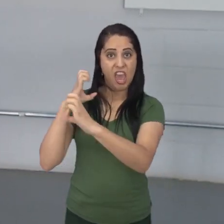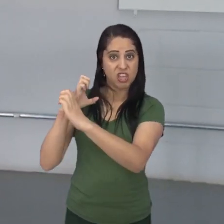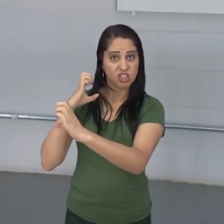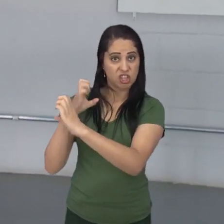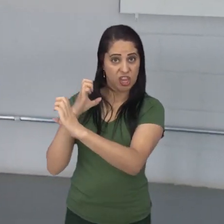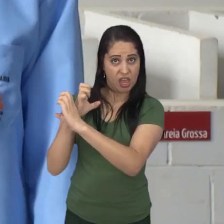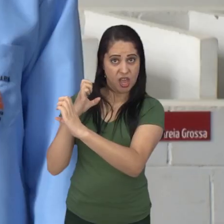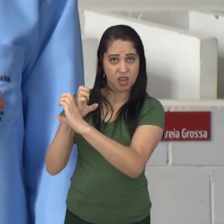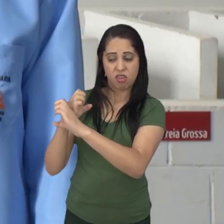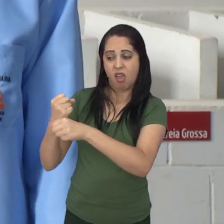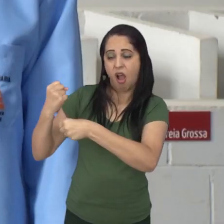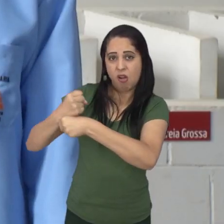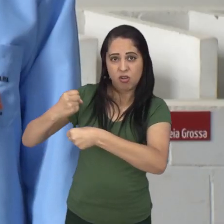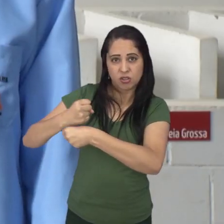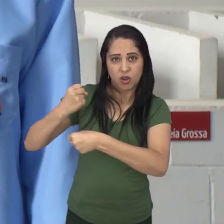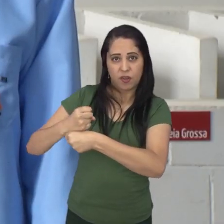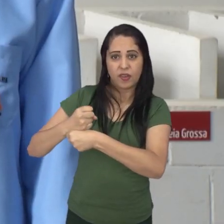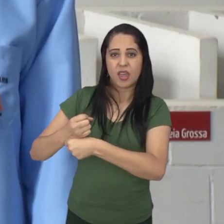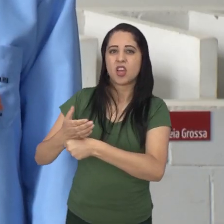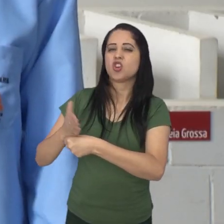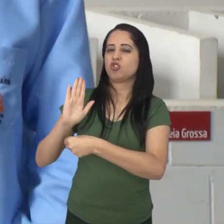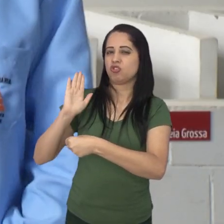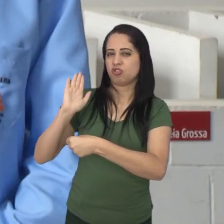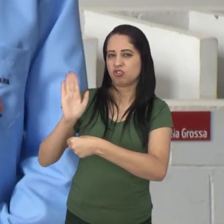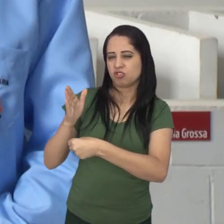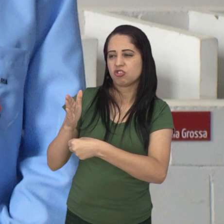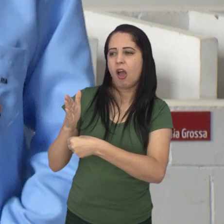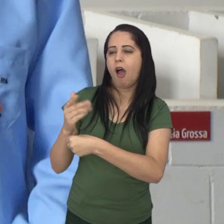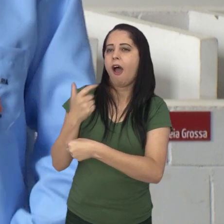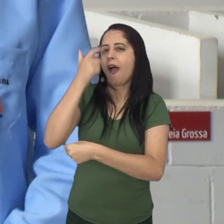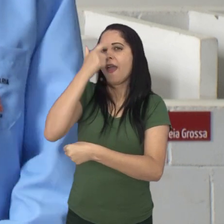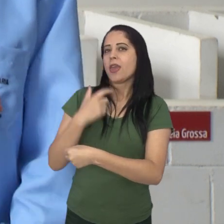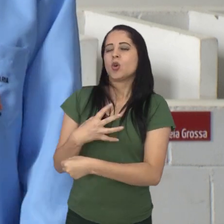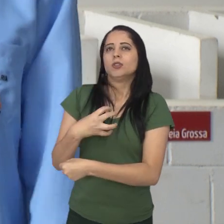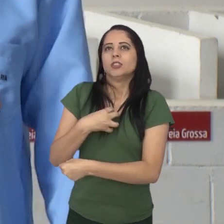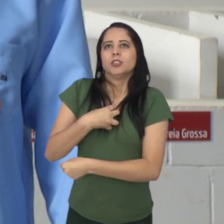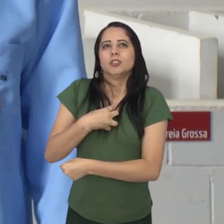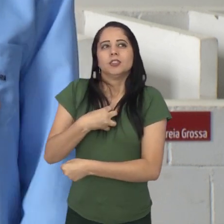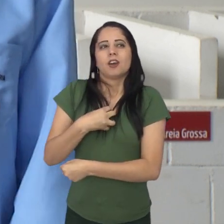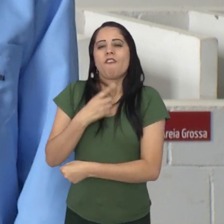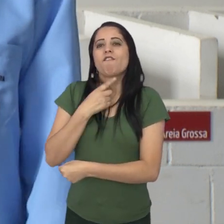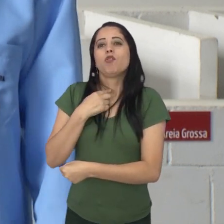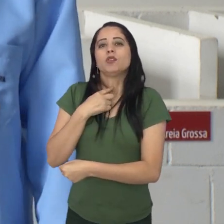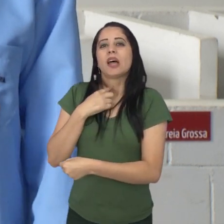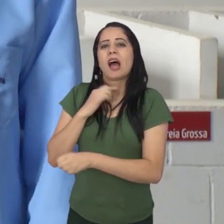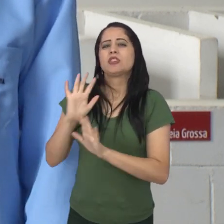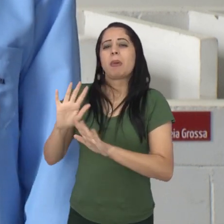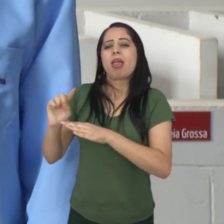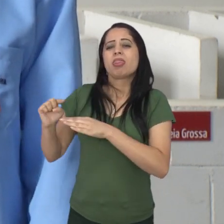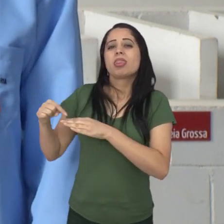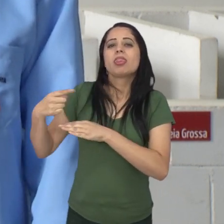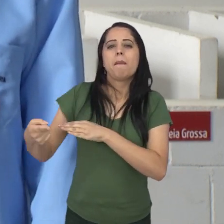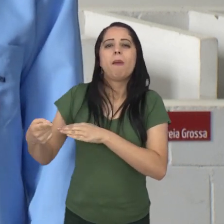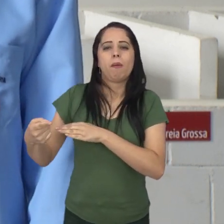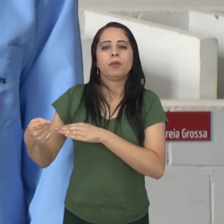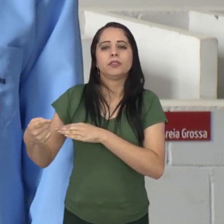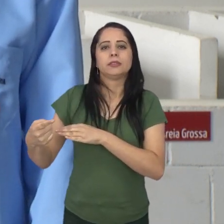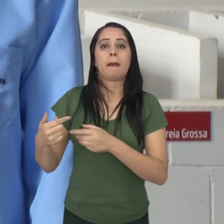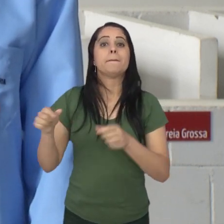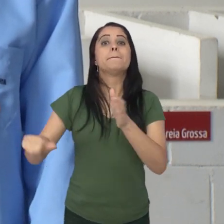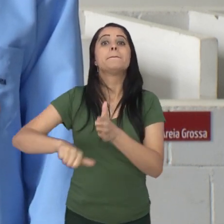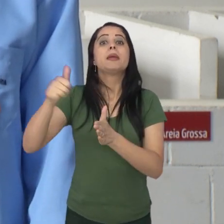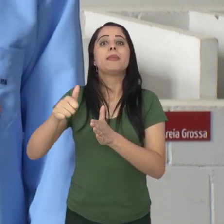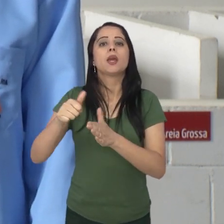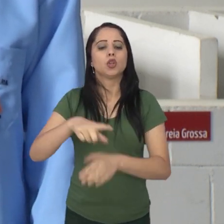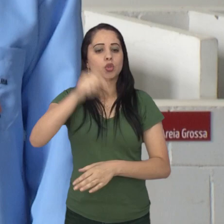A engenharia civil ela foi crescendo, né, foi nascendo em mim depois que